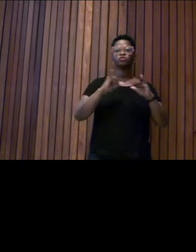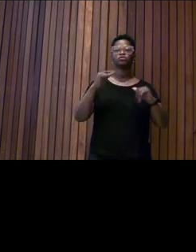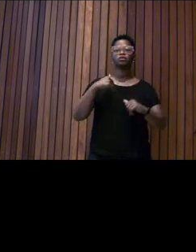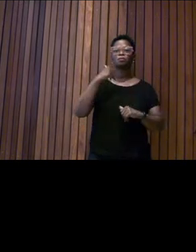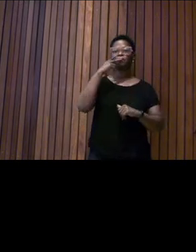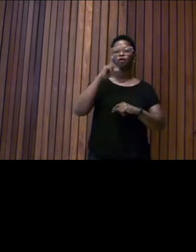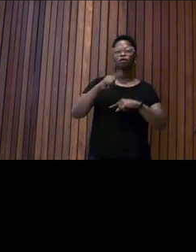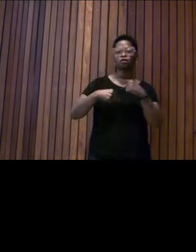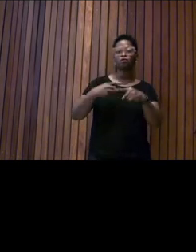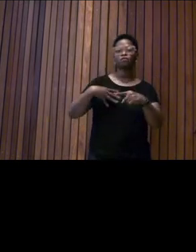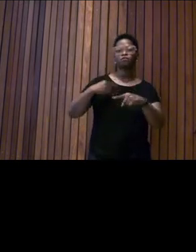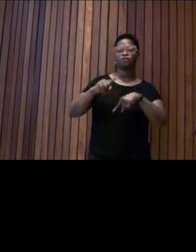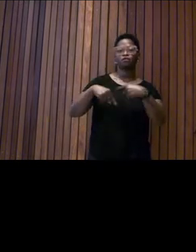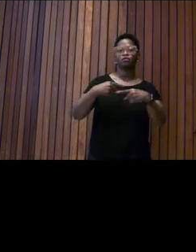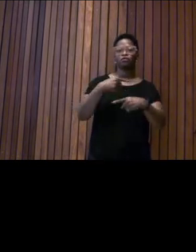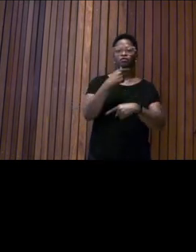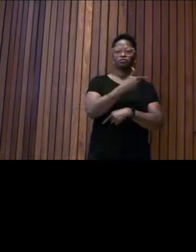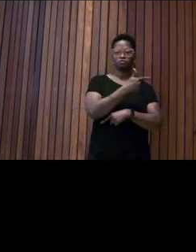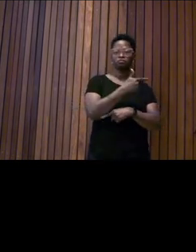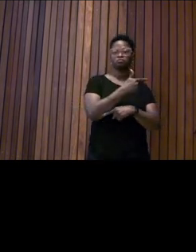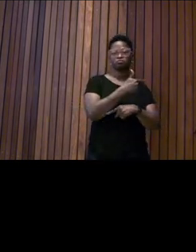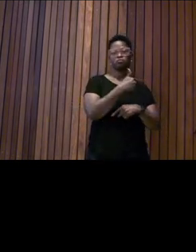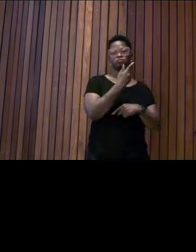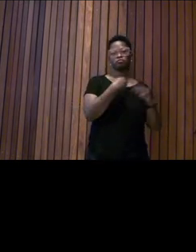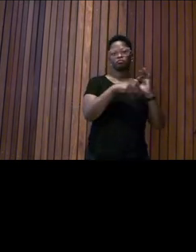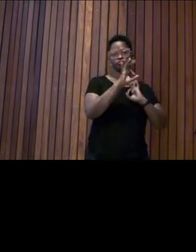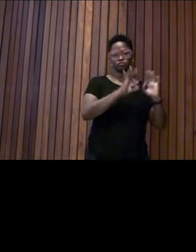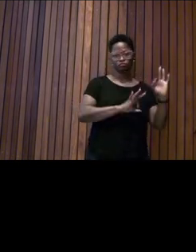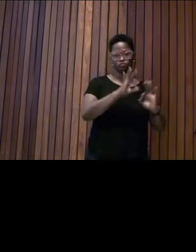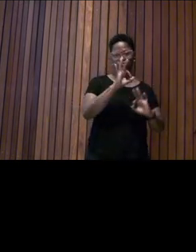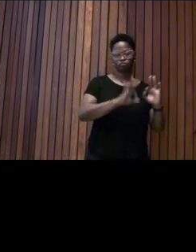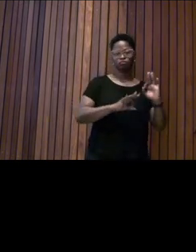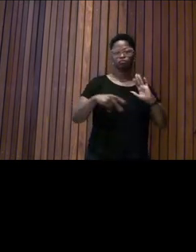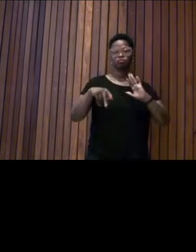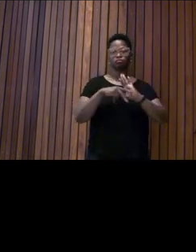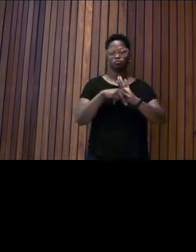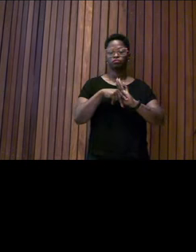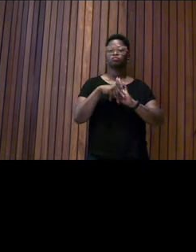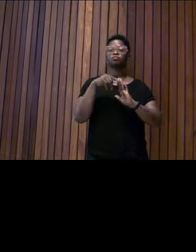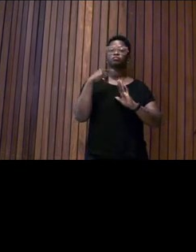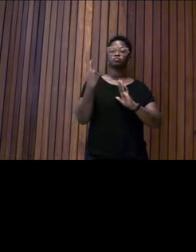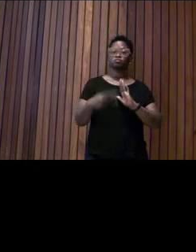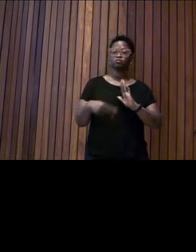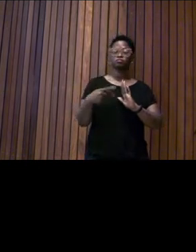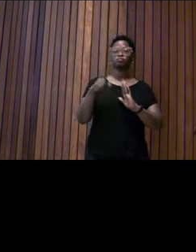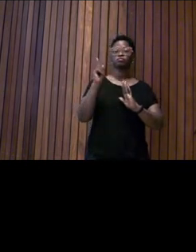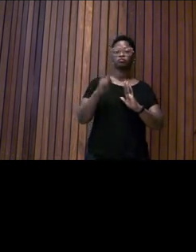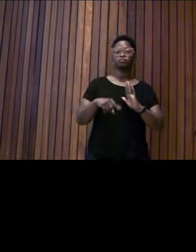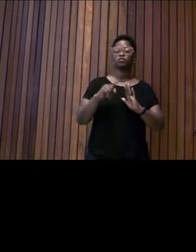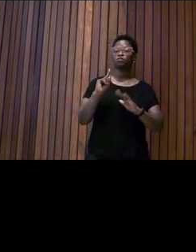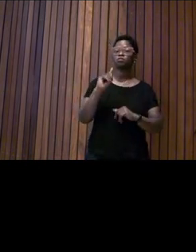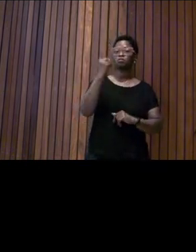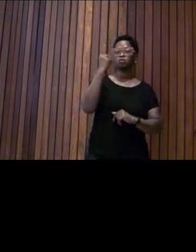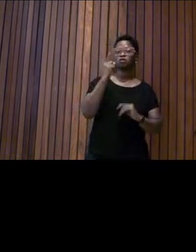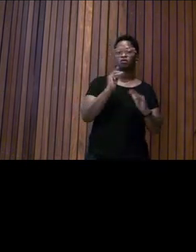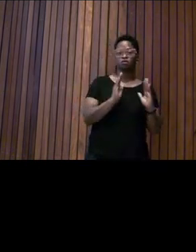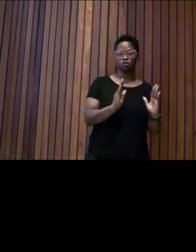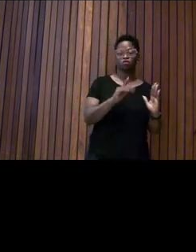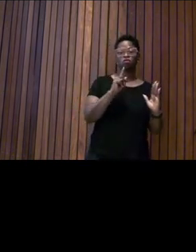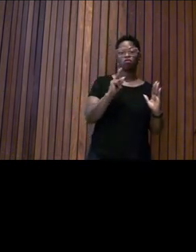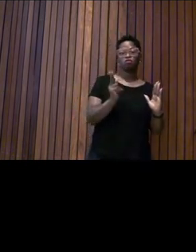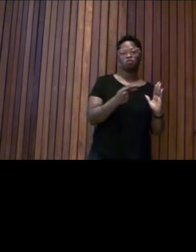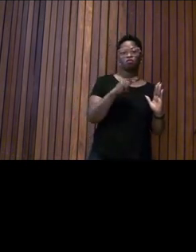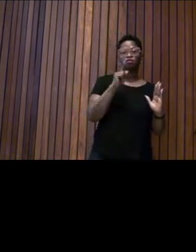filhotes da segunda edição do projeto Mestres e Ofícios, né? E cuja primeira edição foi